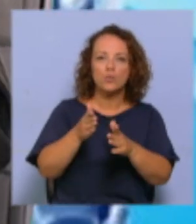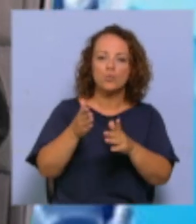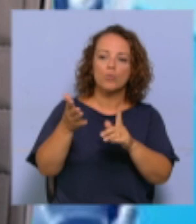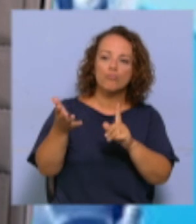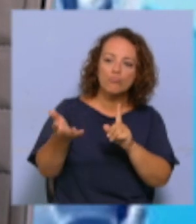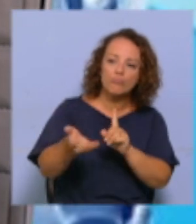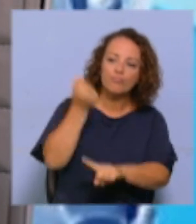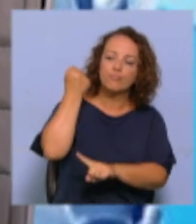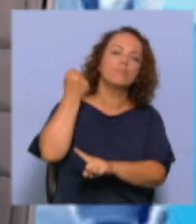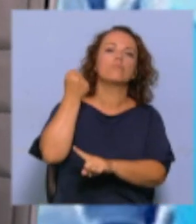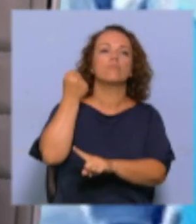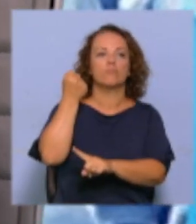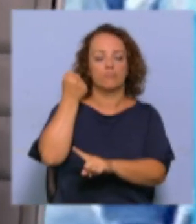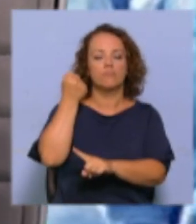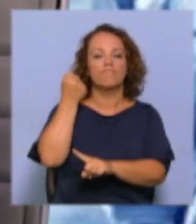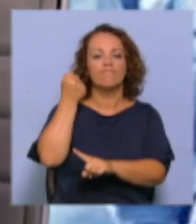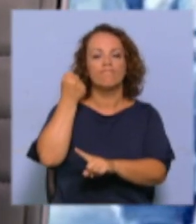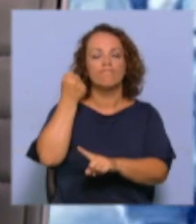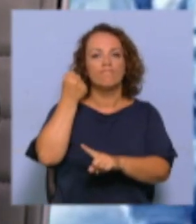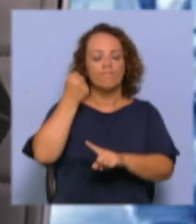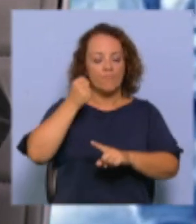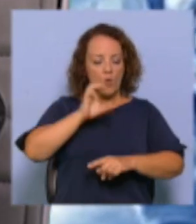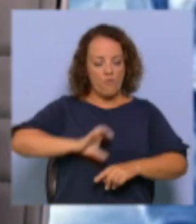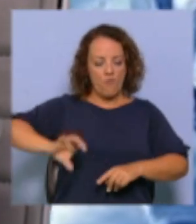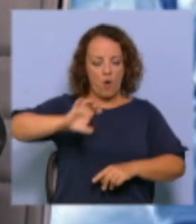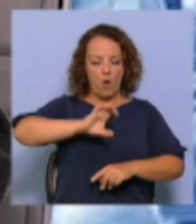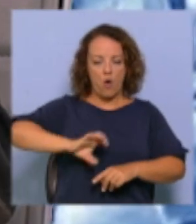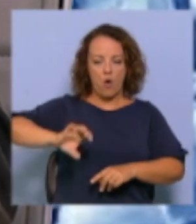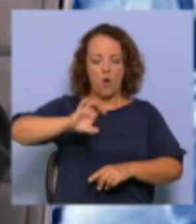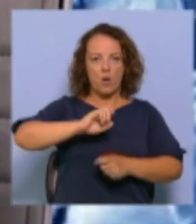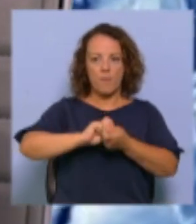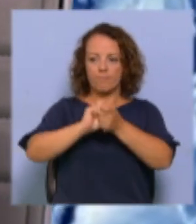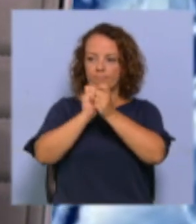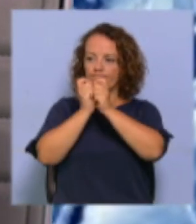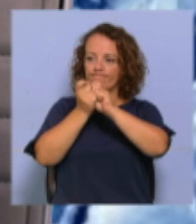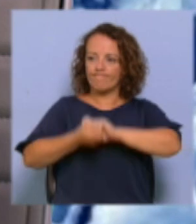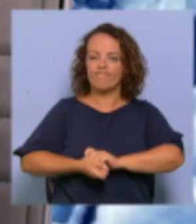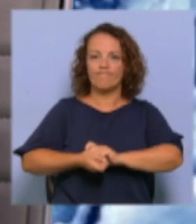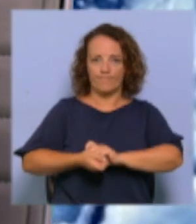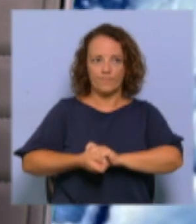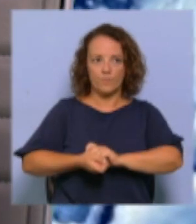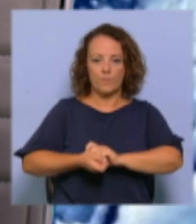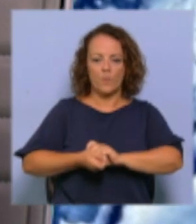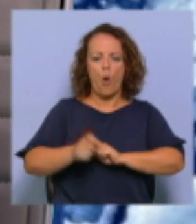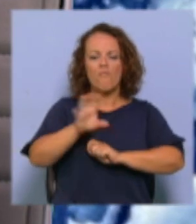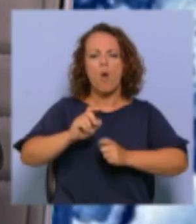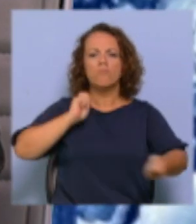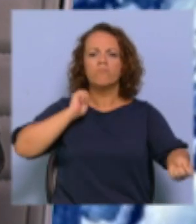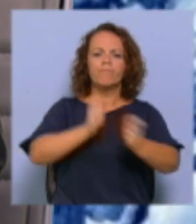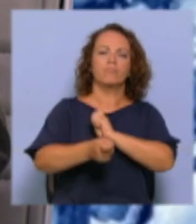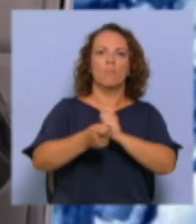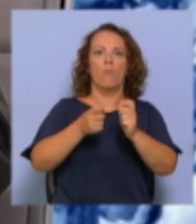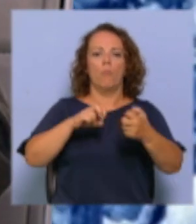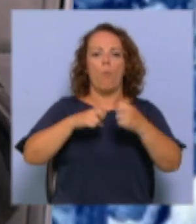instalação, instalarem-se em formas que foram criadas devido às situações. Não transformar essas formas em